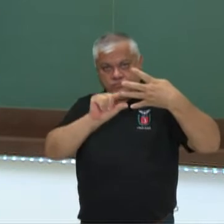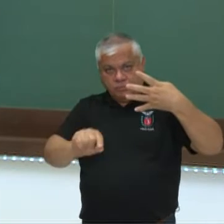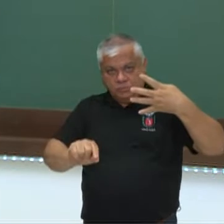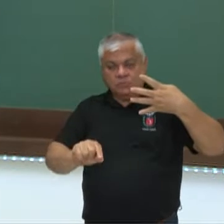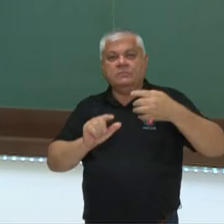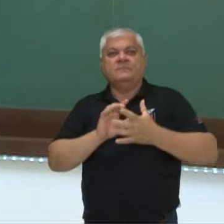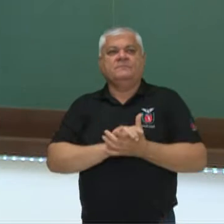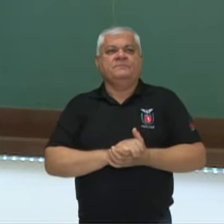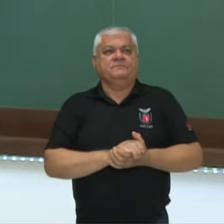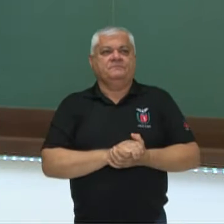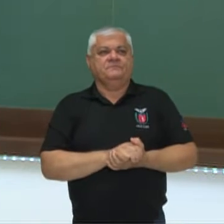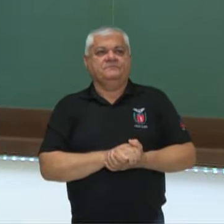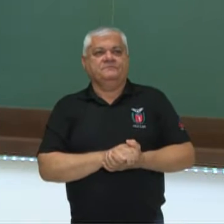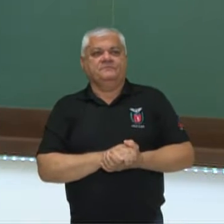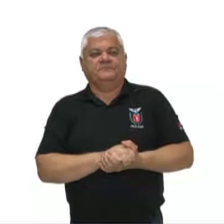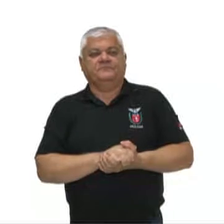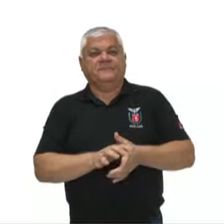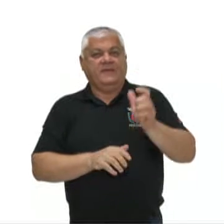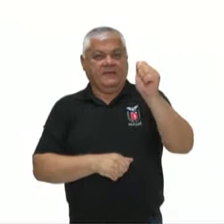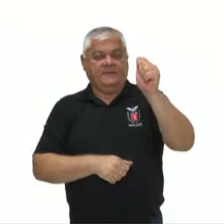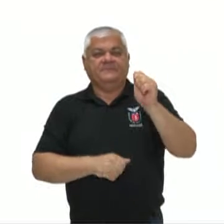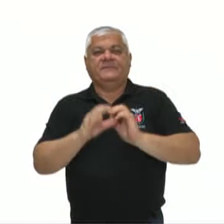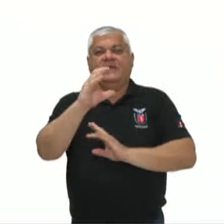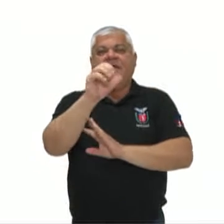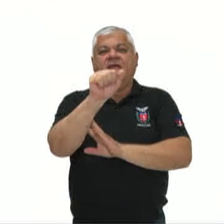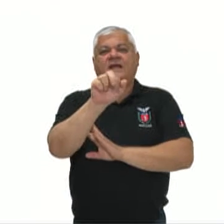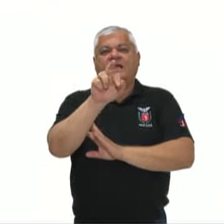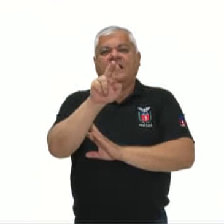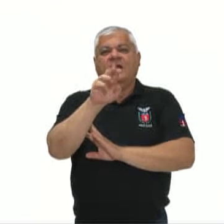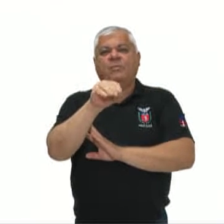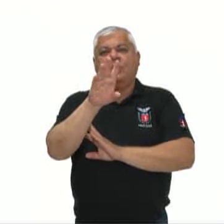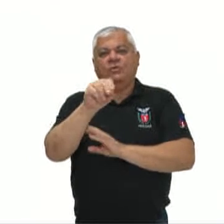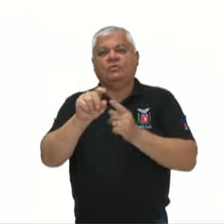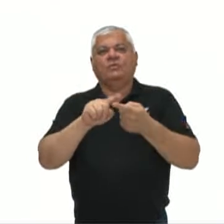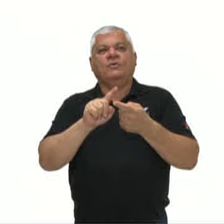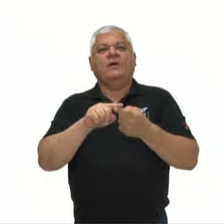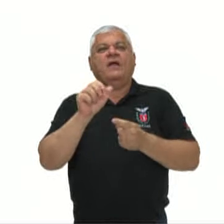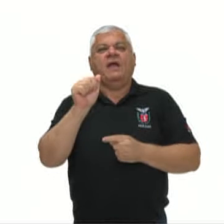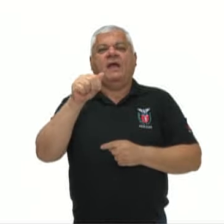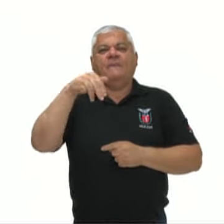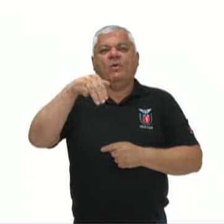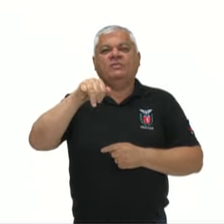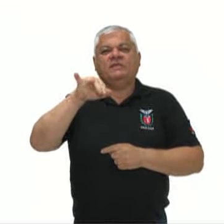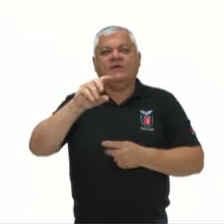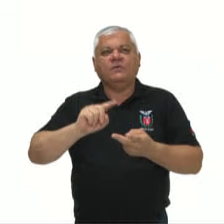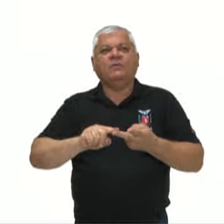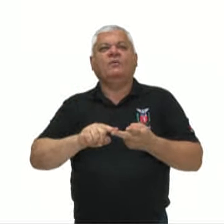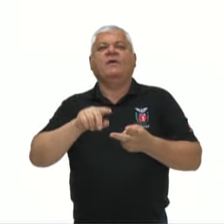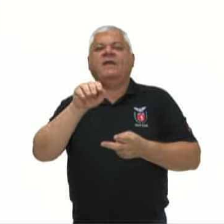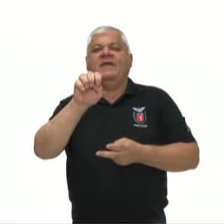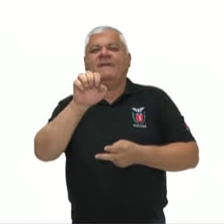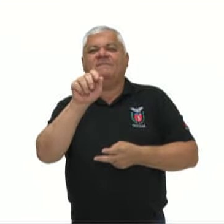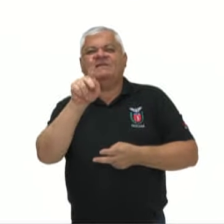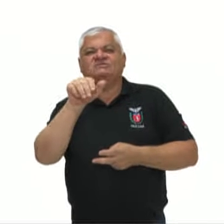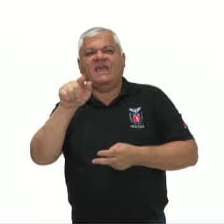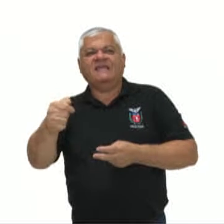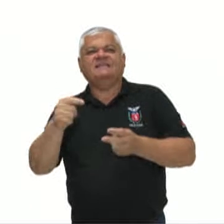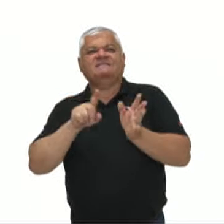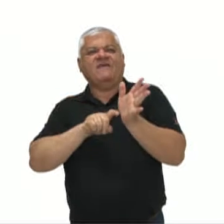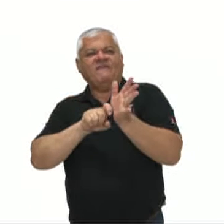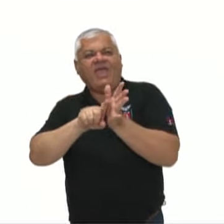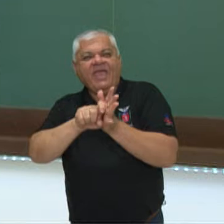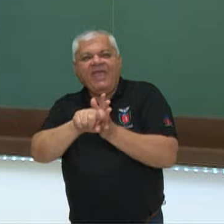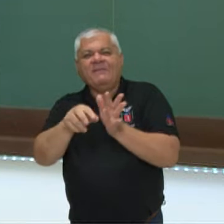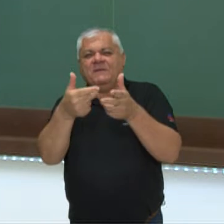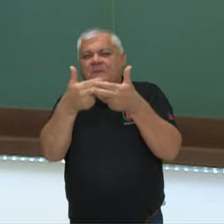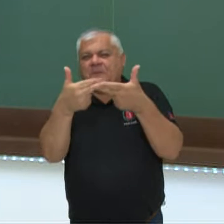texto do poema. Bom, carbono, amoníaco, epigênesis, hipocondríaco, verme, são